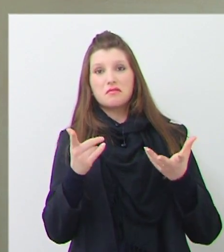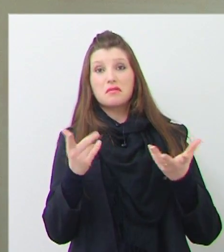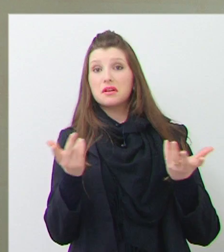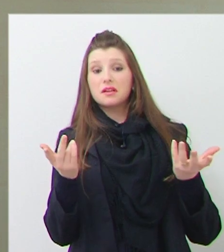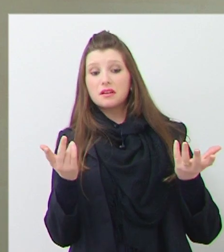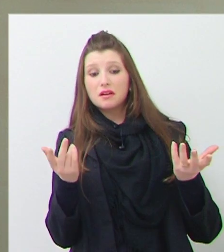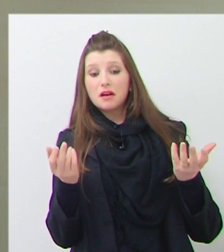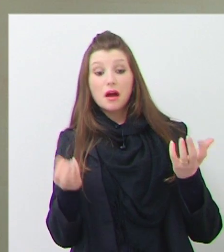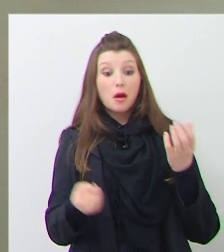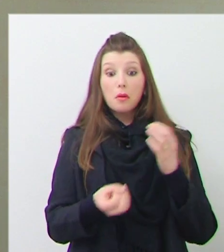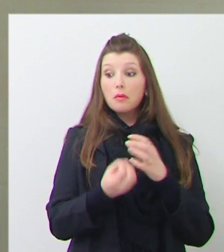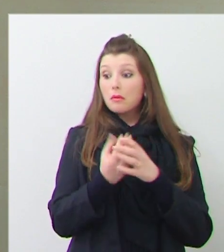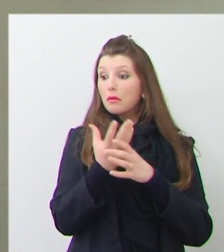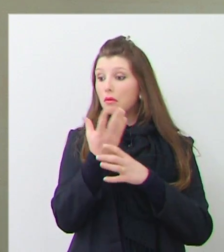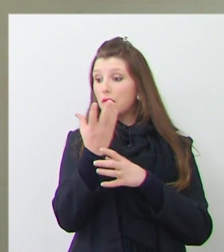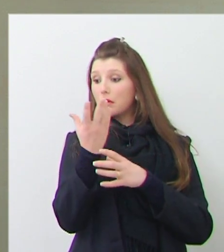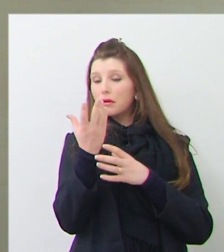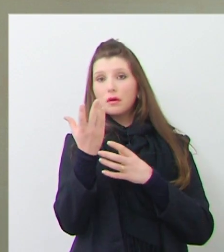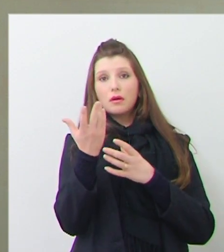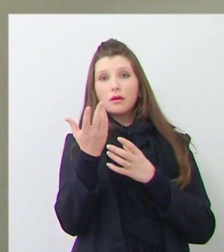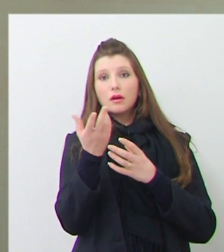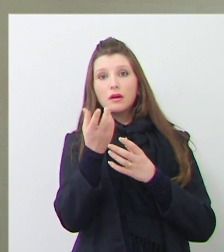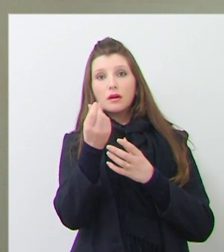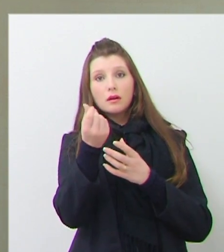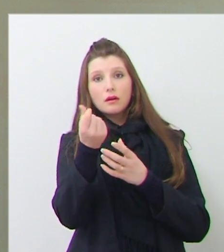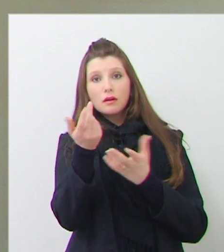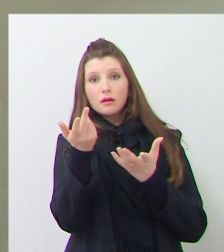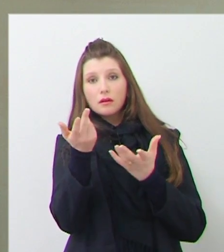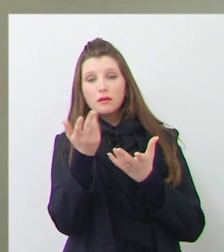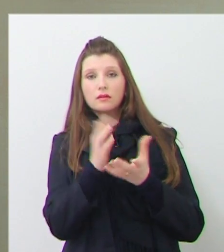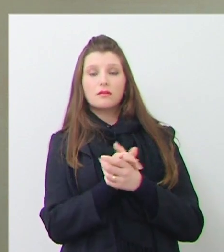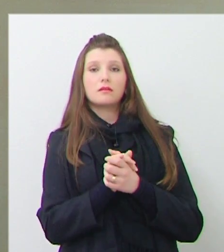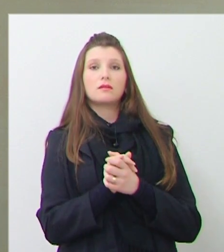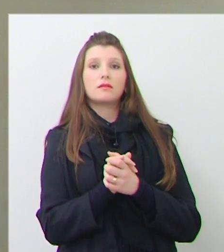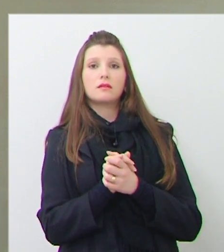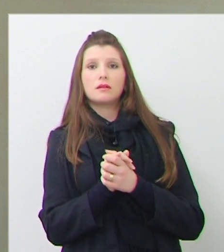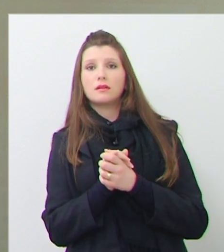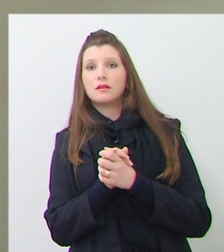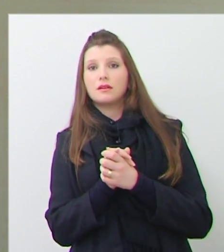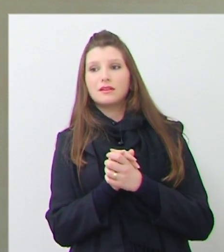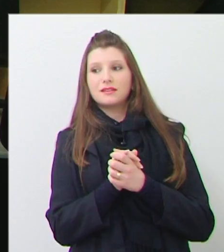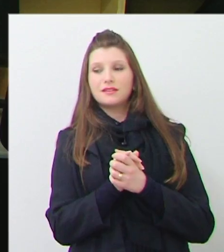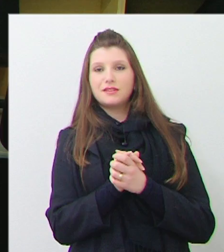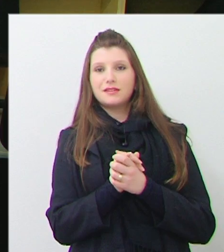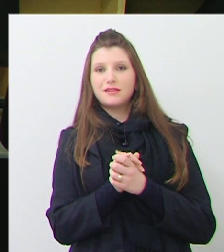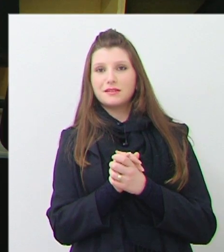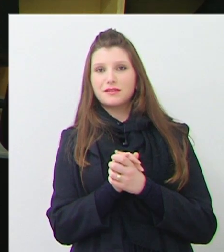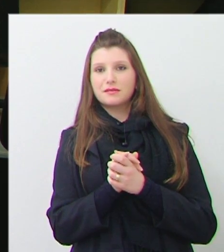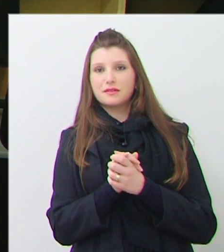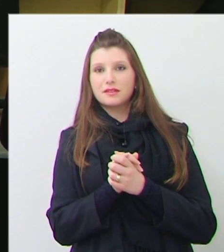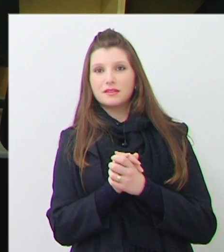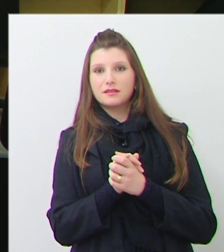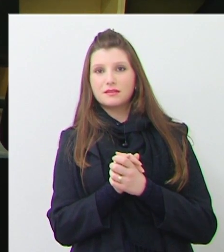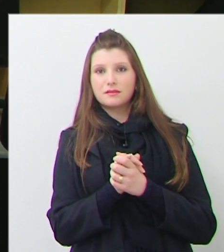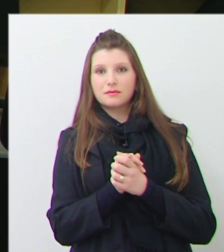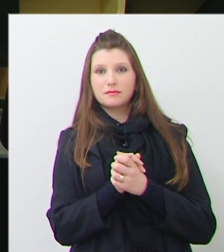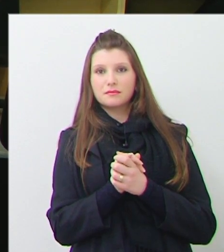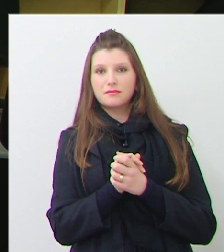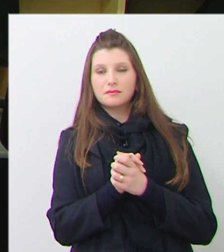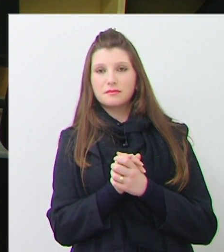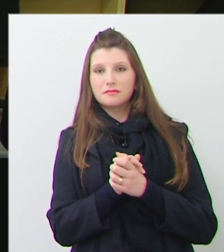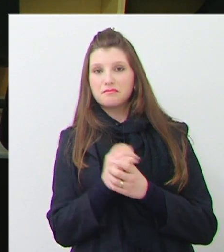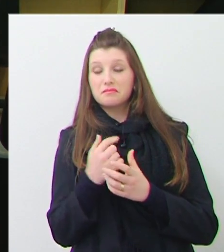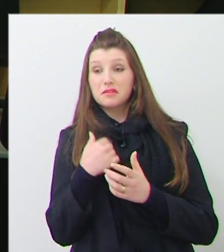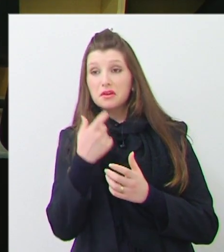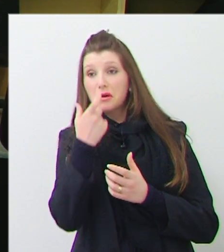né? Então, eu quero dizer, senhor presidente, eu acho. Muito obrigado pela parte. Eu acho tudo